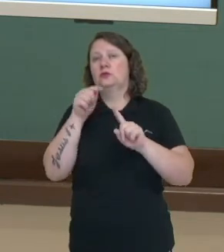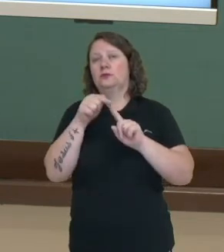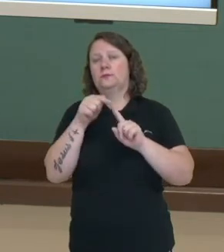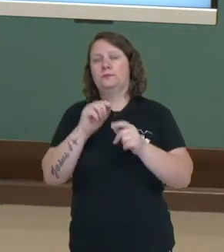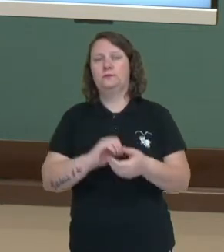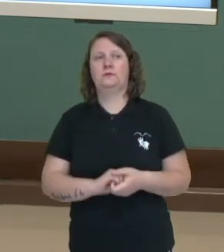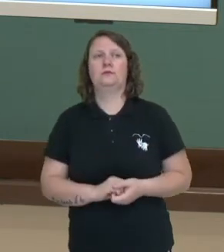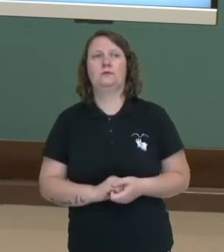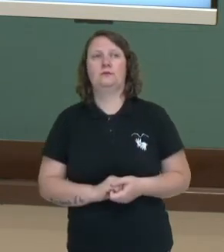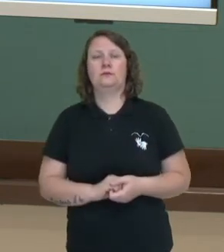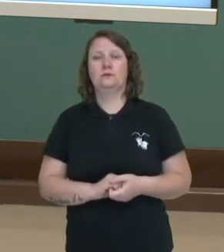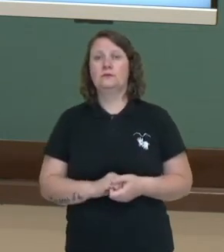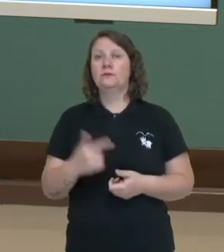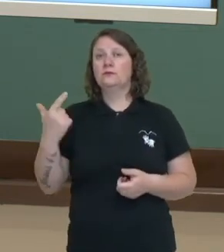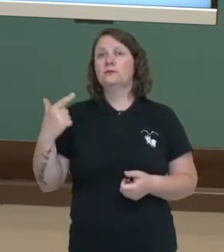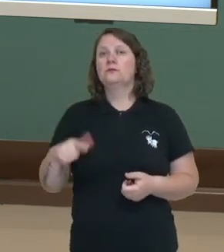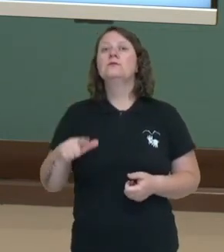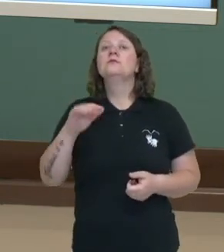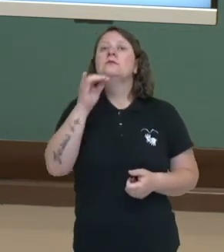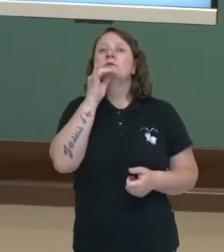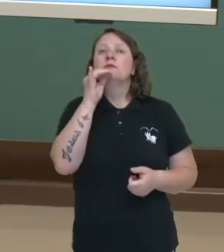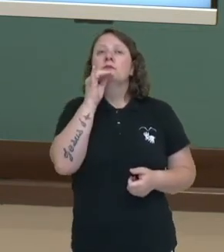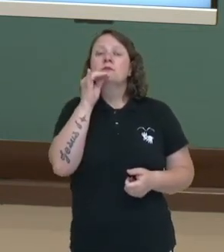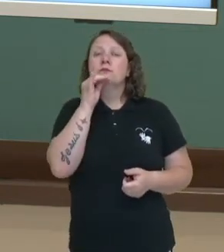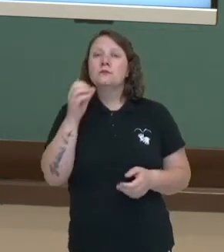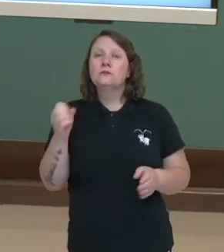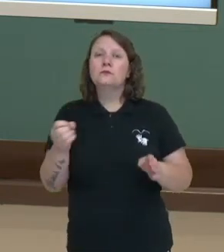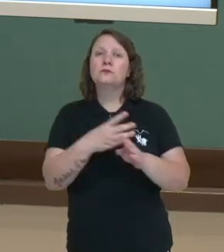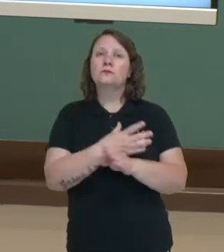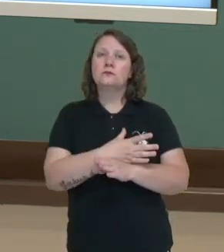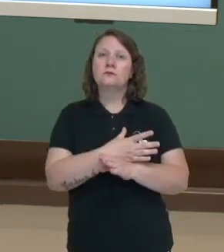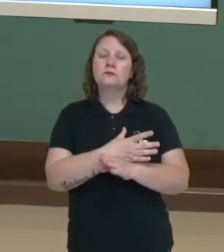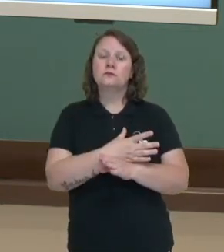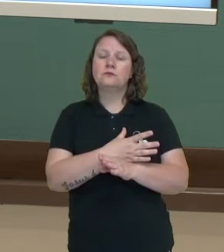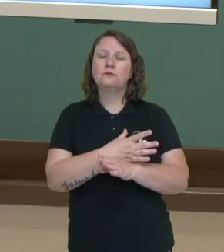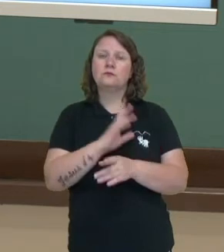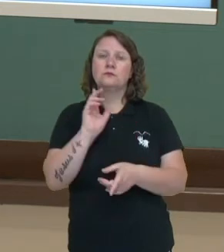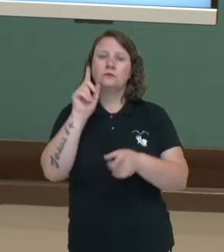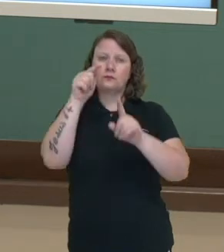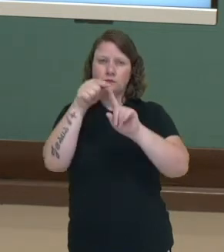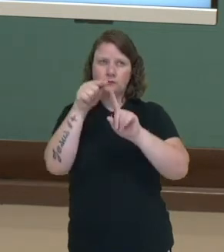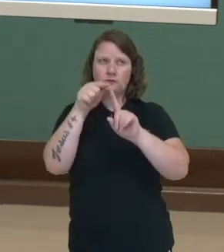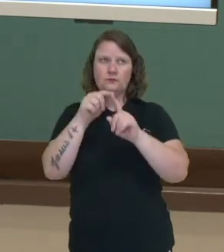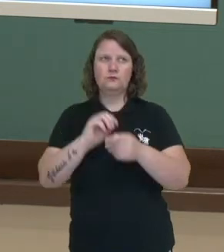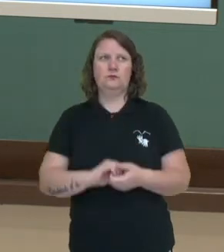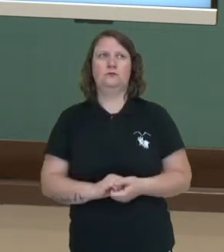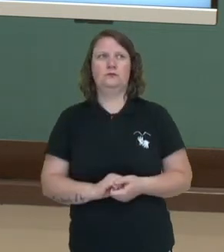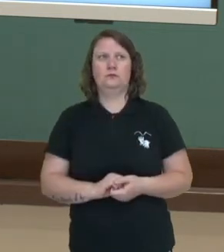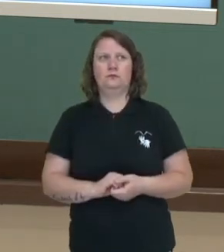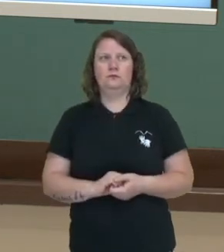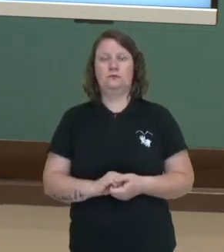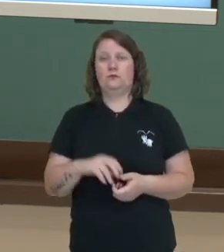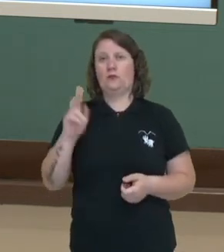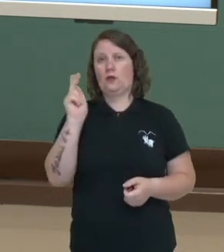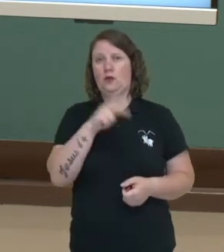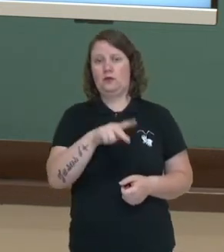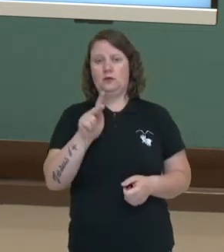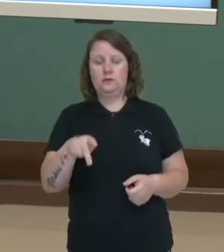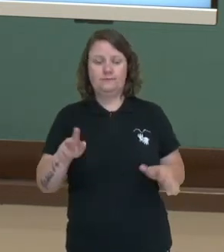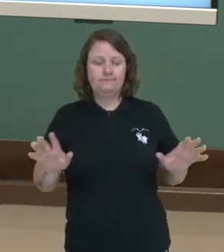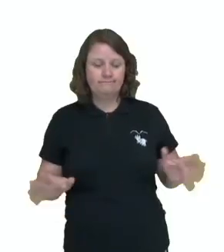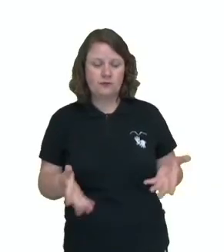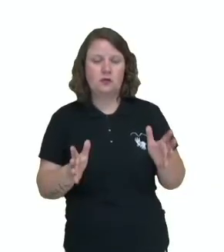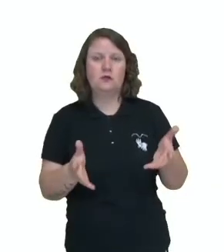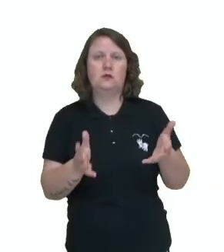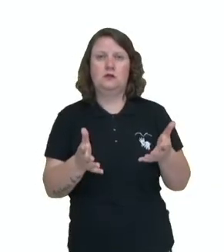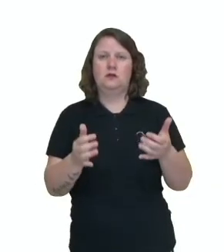Seguindo, temos um outro exemplo e uma nova função sendo exercida pela oração subordinada. O professor insistia para